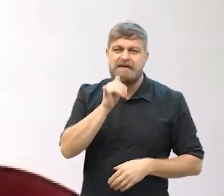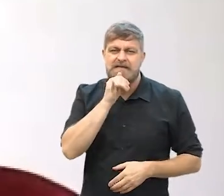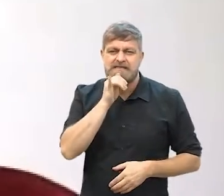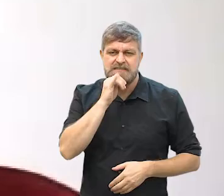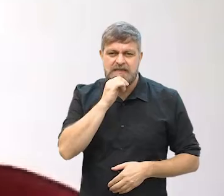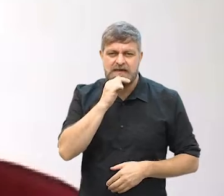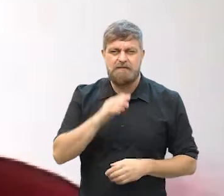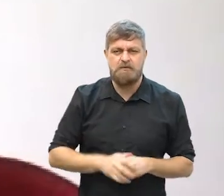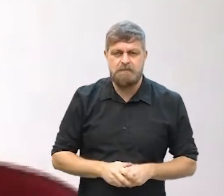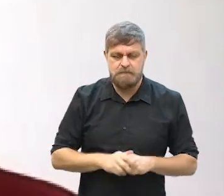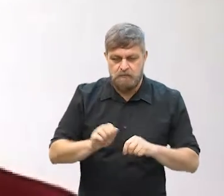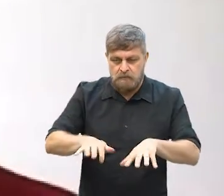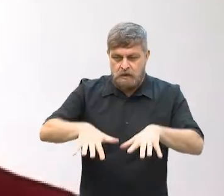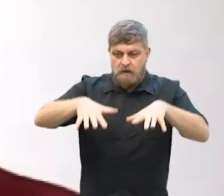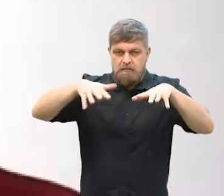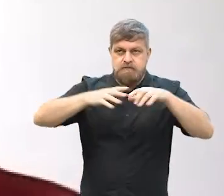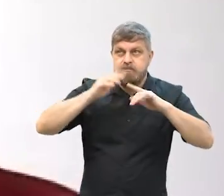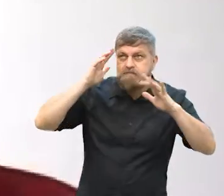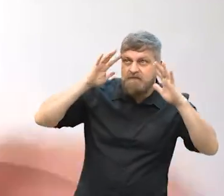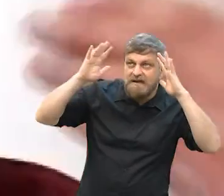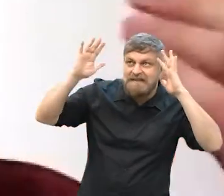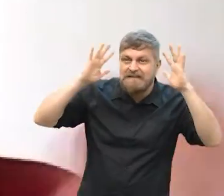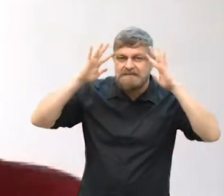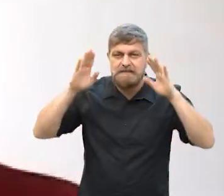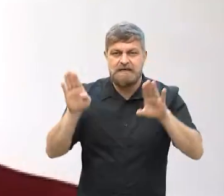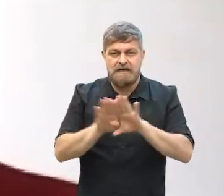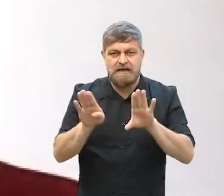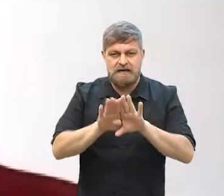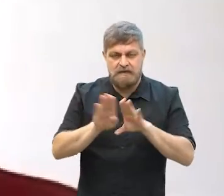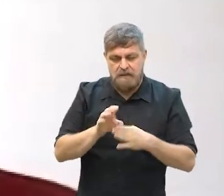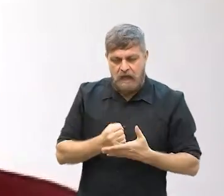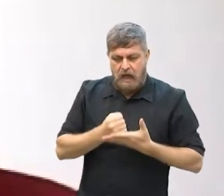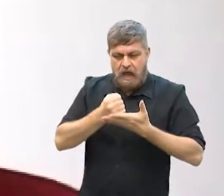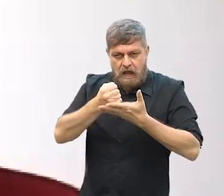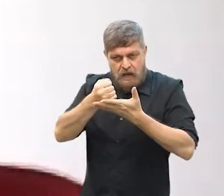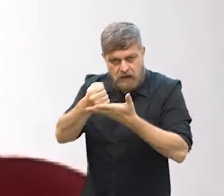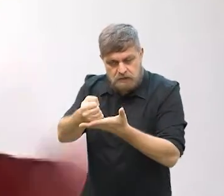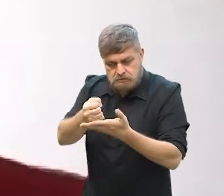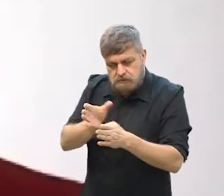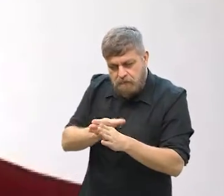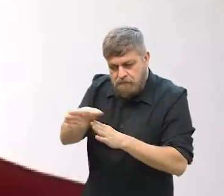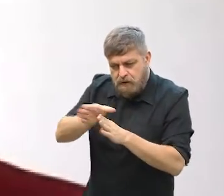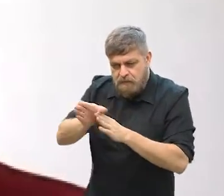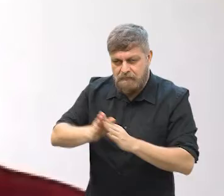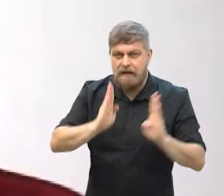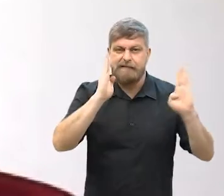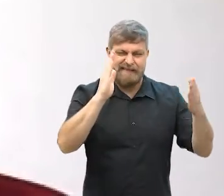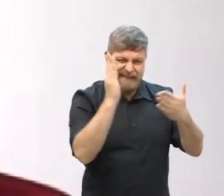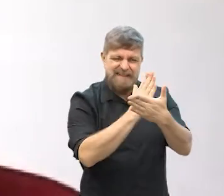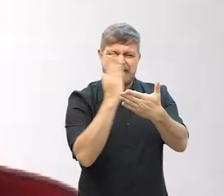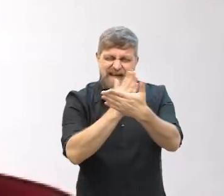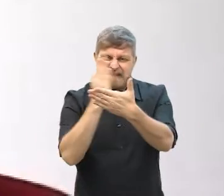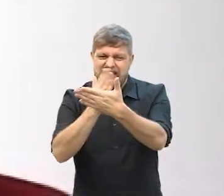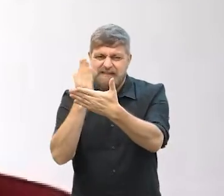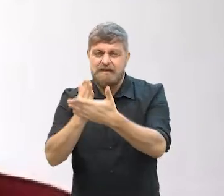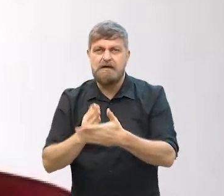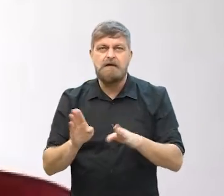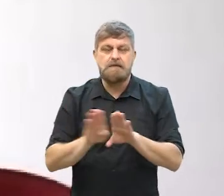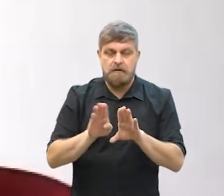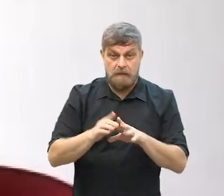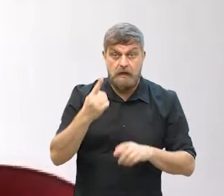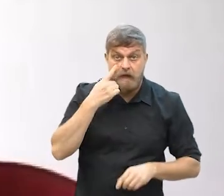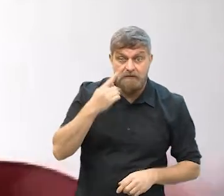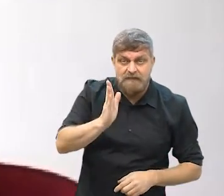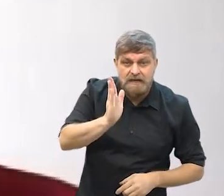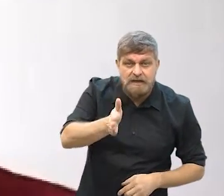né? A fantasia que tem crescido muito, a autoajuda também tem prateleira só para isso, né? Ultimamente tenho